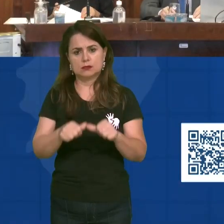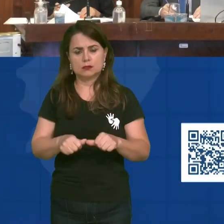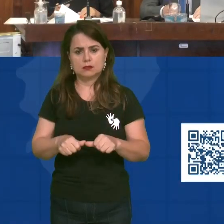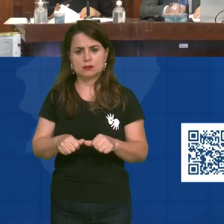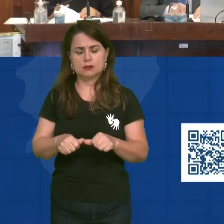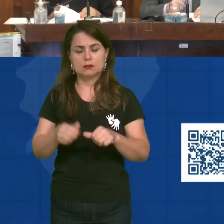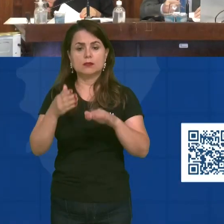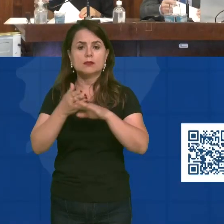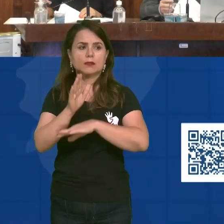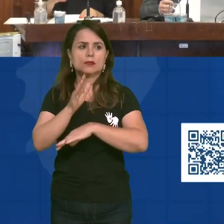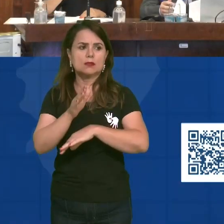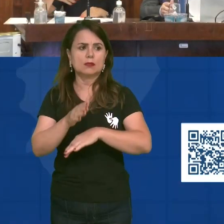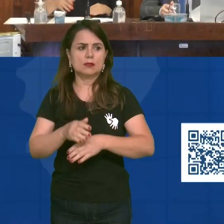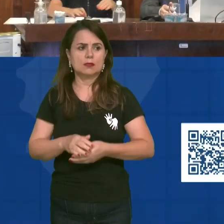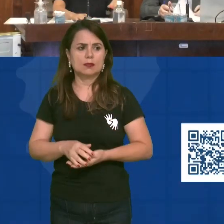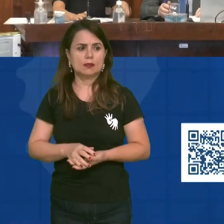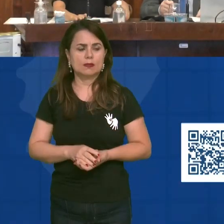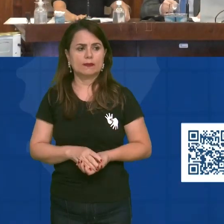Está aprovado